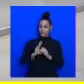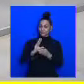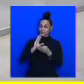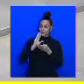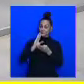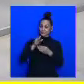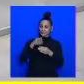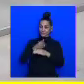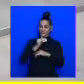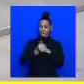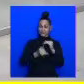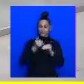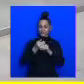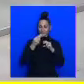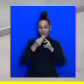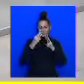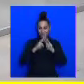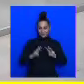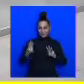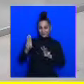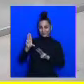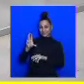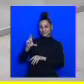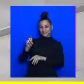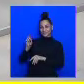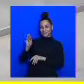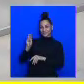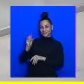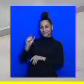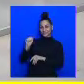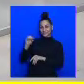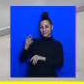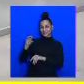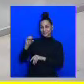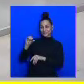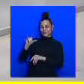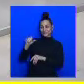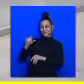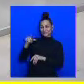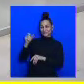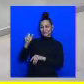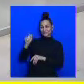está acumulado acessando a página da Caixa, loterias.caixa.gov.br.